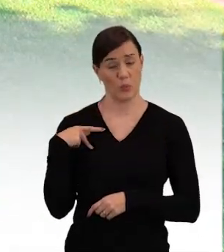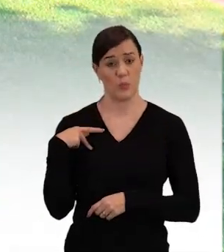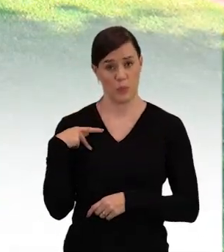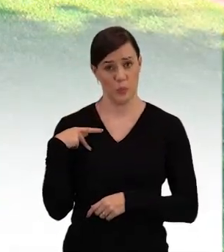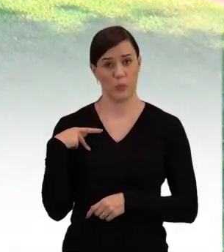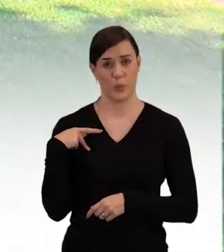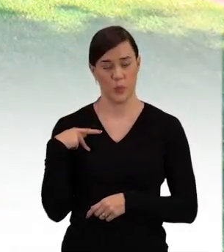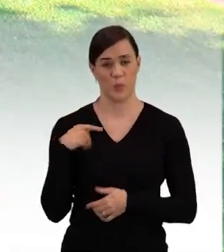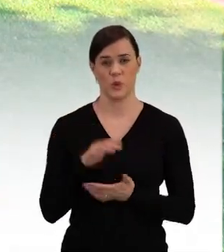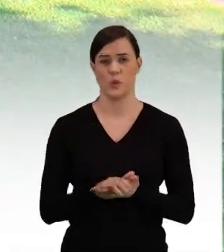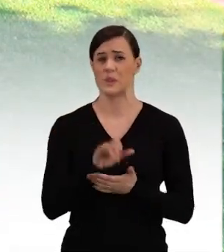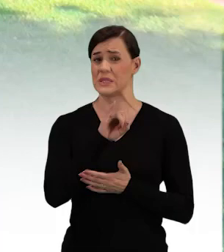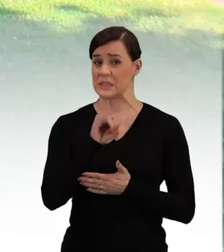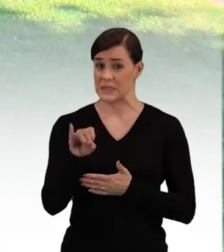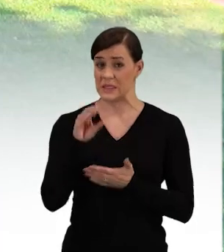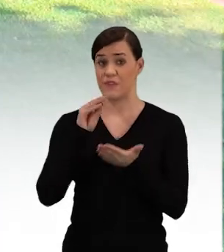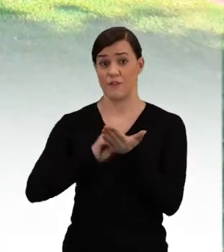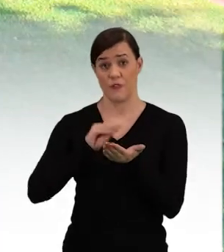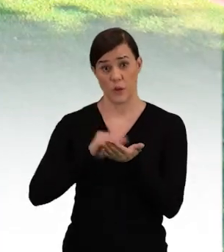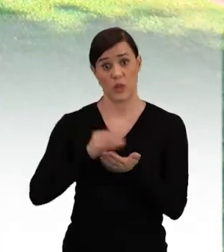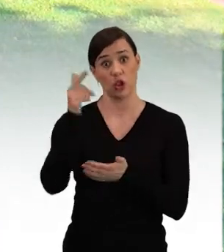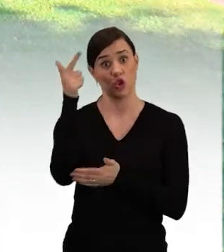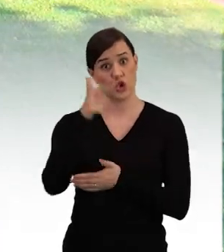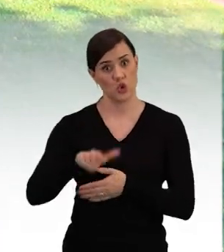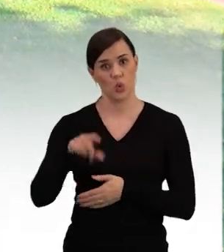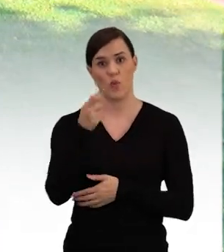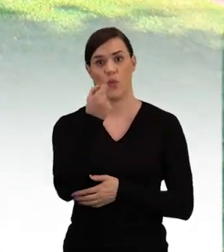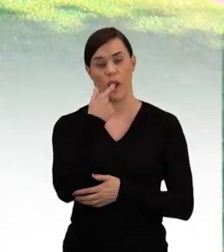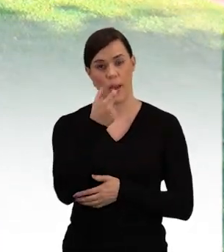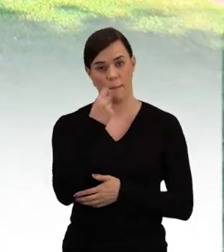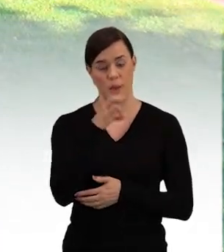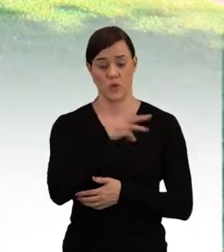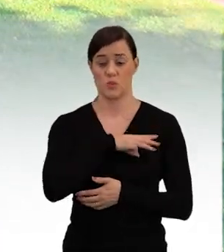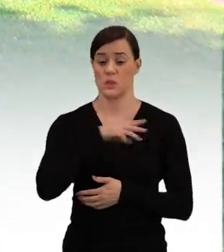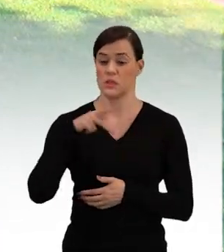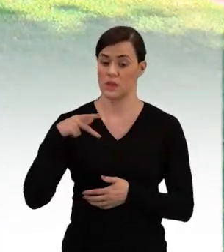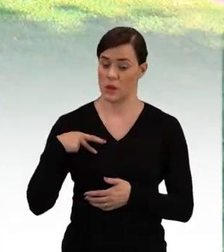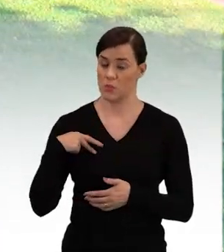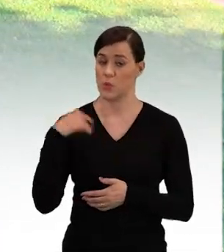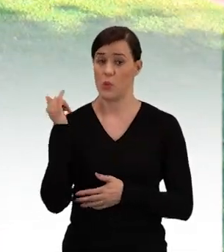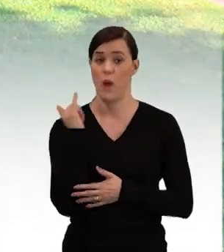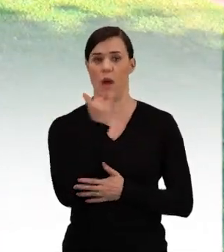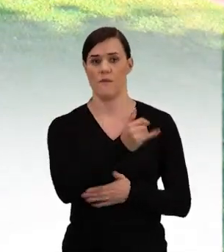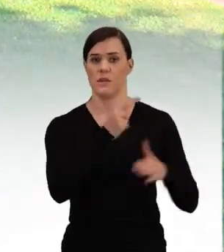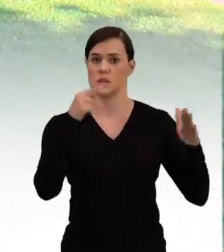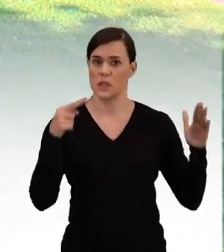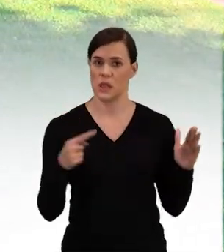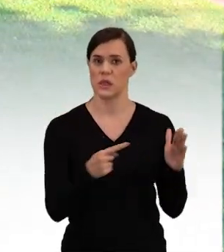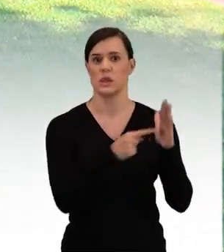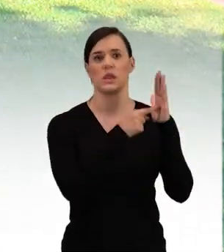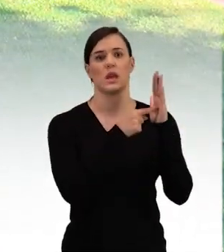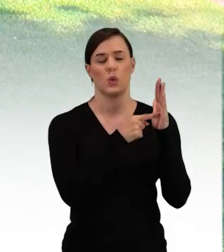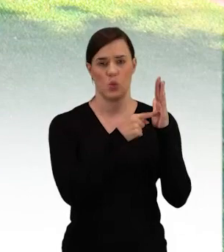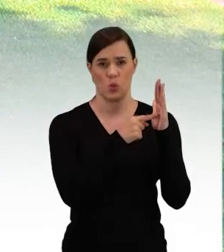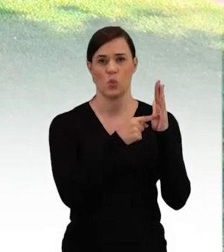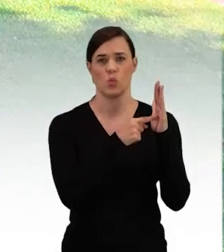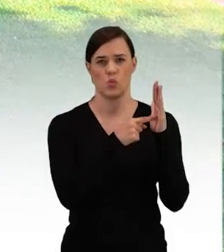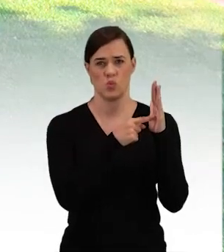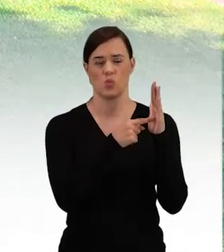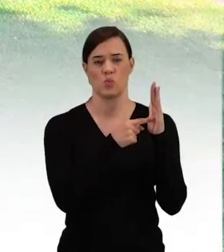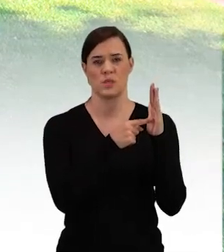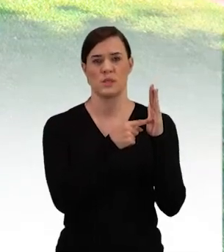que, em caso de novas faltas de medicamento, que o Ministério Público seja acionado, como foi por algumas dessas